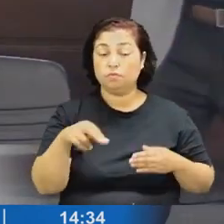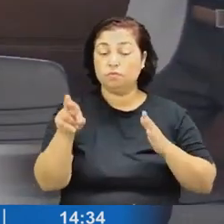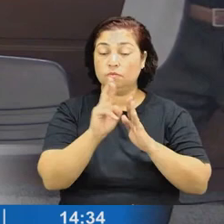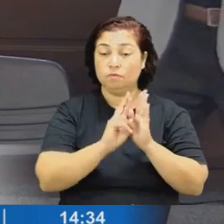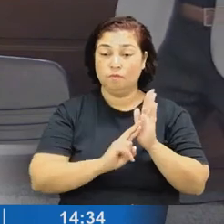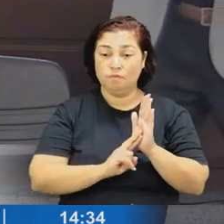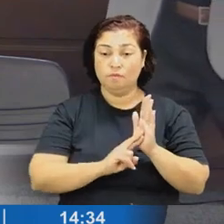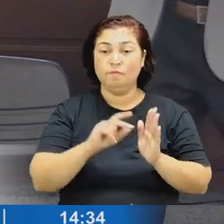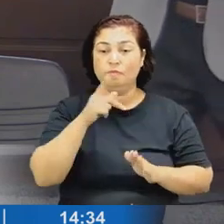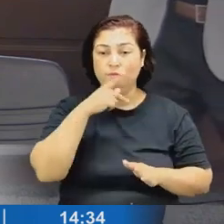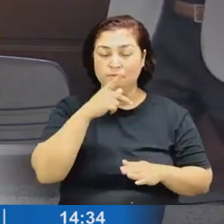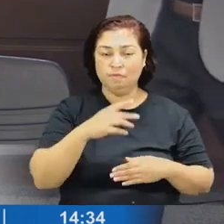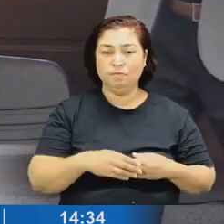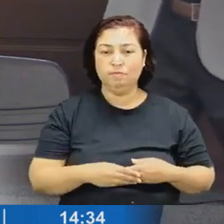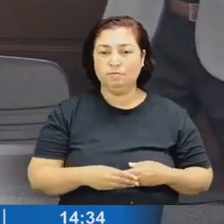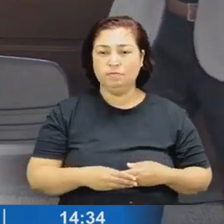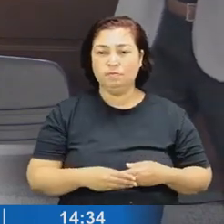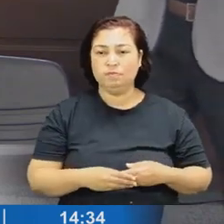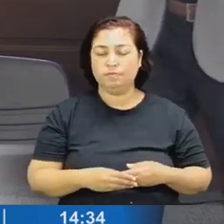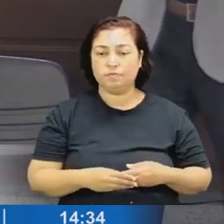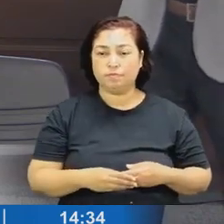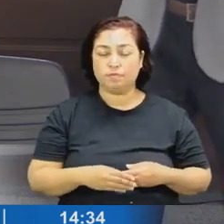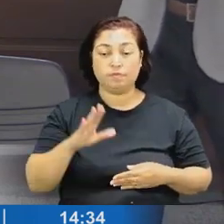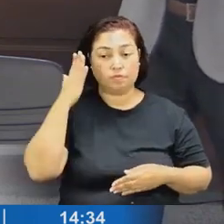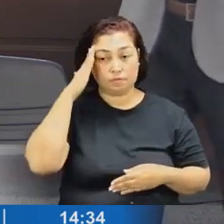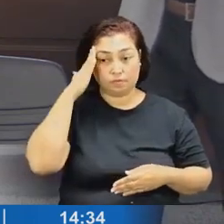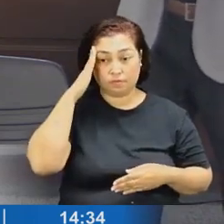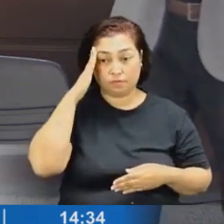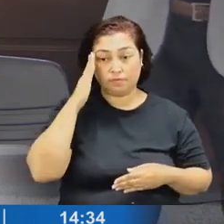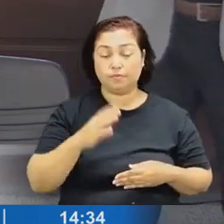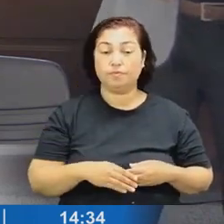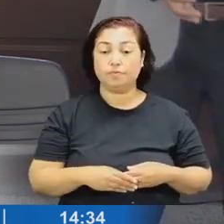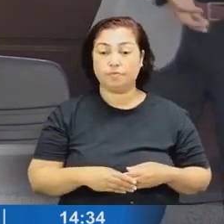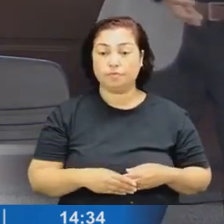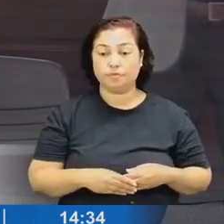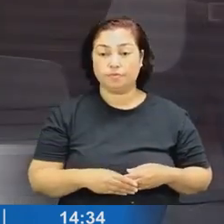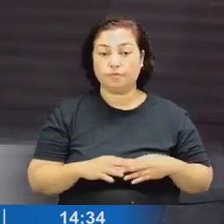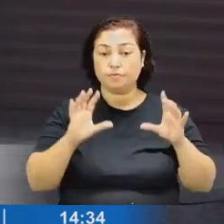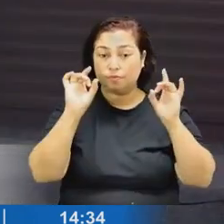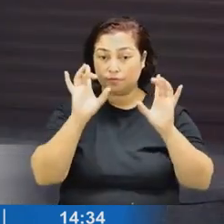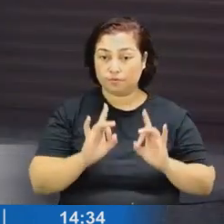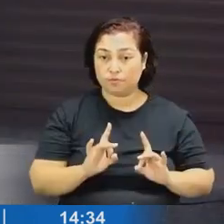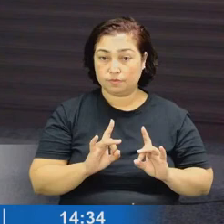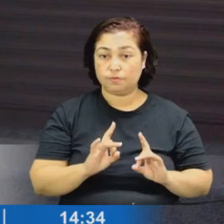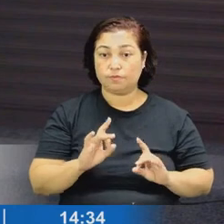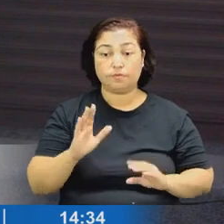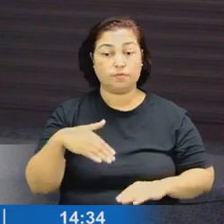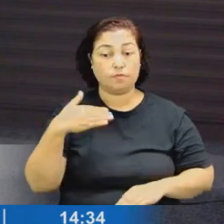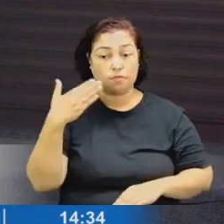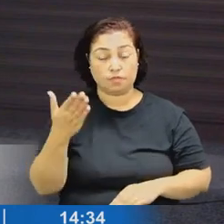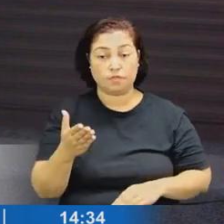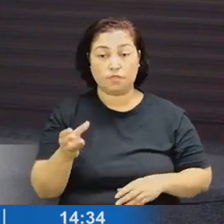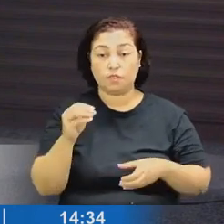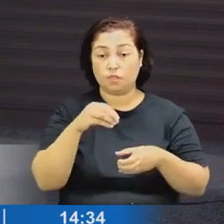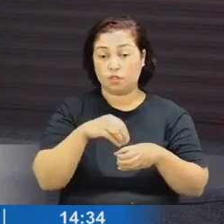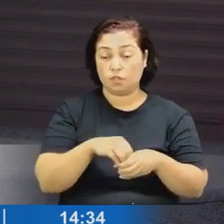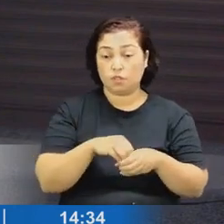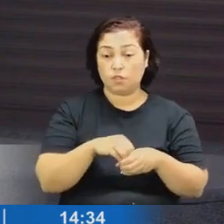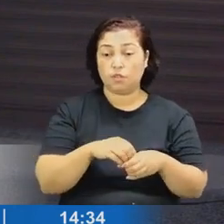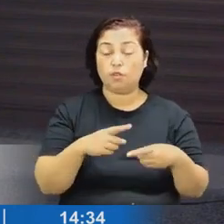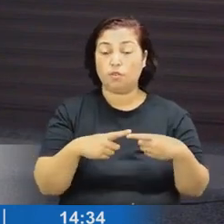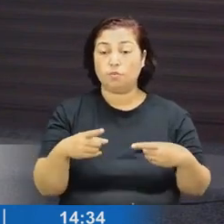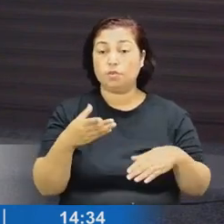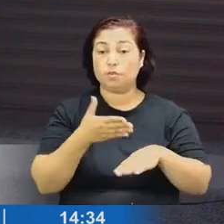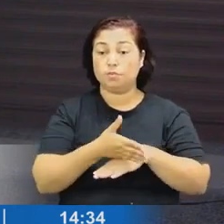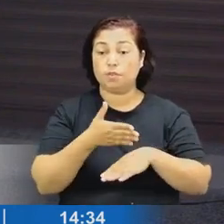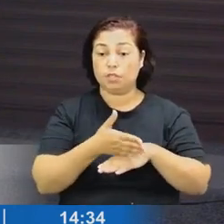falou na primeira que é importante vocês entender o conceito principal tá para depois a gente entrar dentro dos aspectos mais